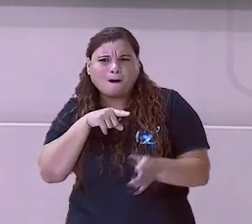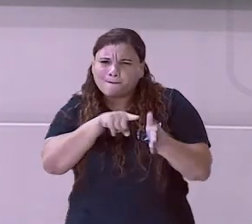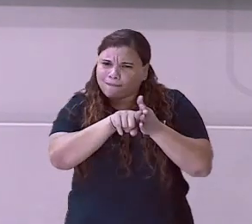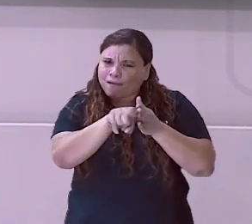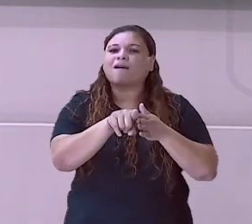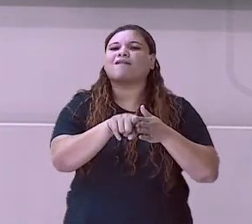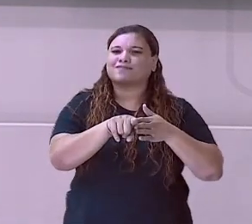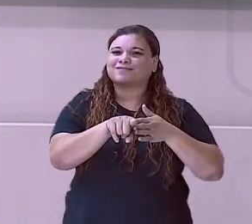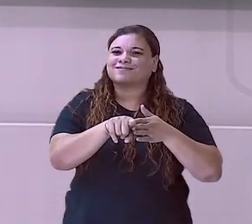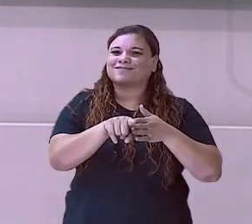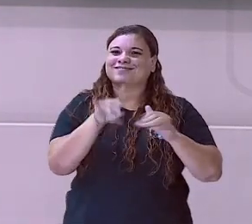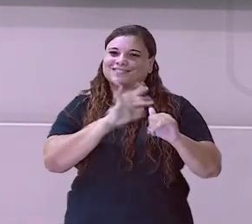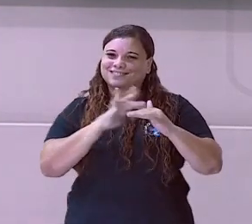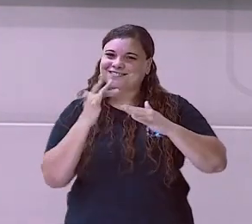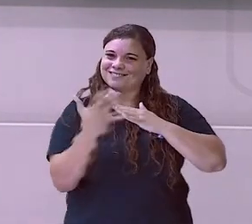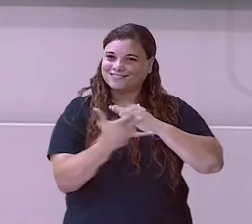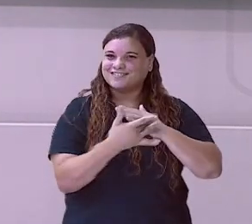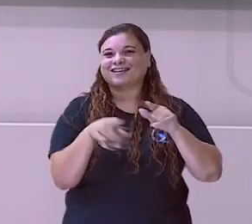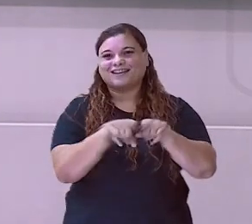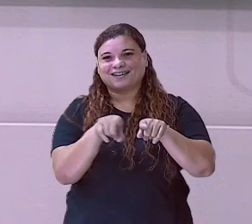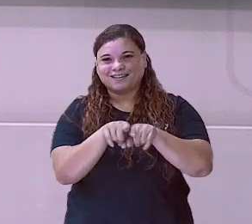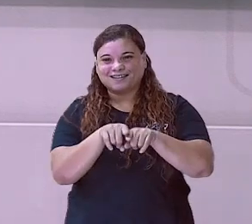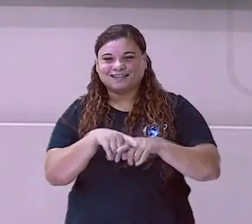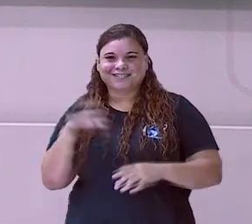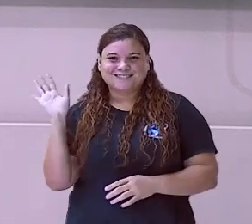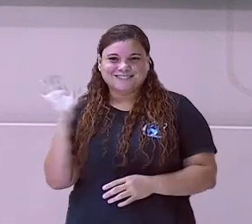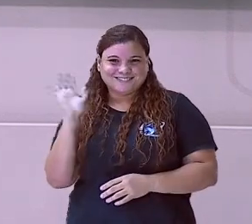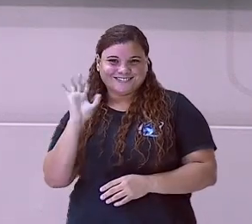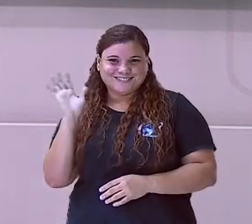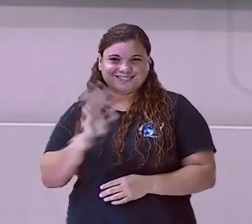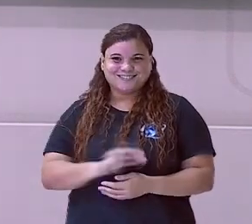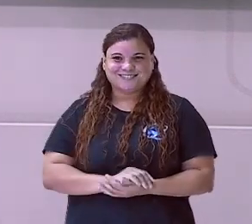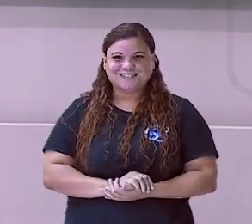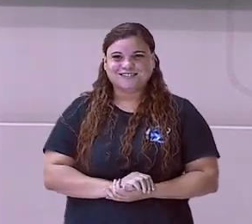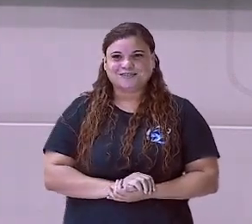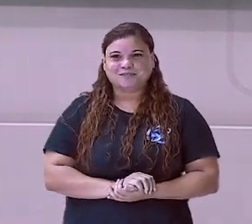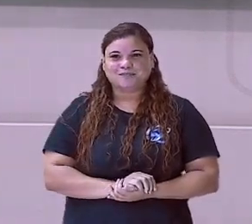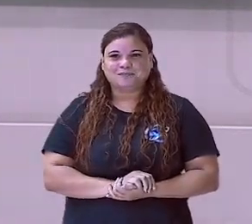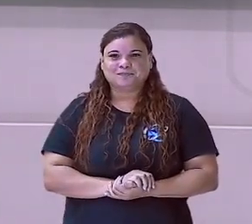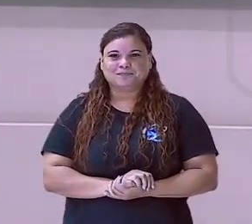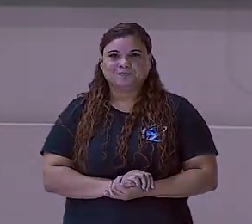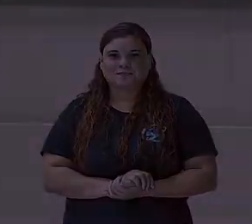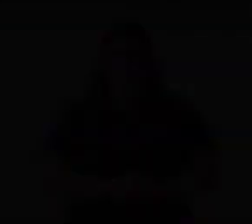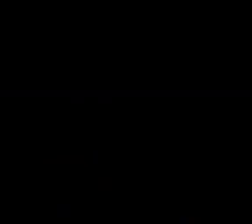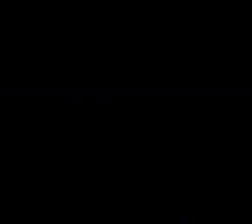também as nossas redes sociais, SMED GV. Tchau, tchau, até a próxima!